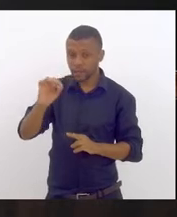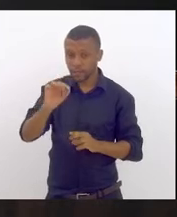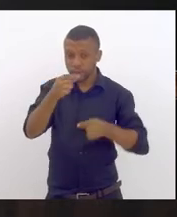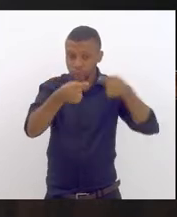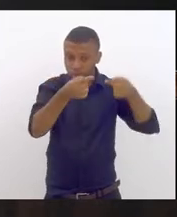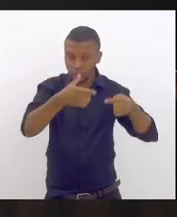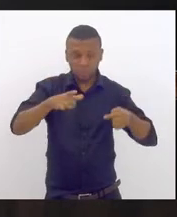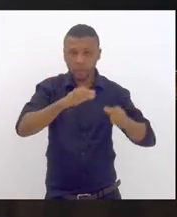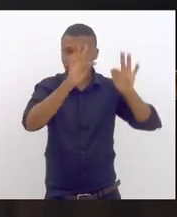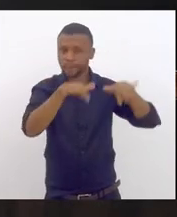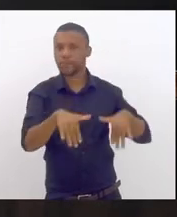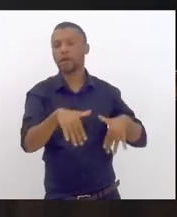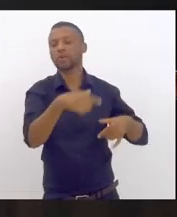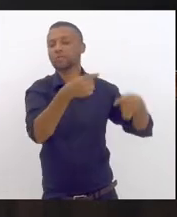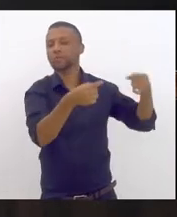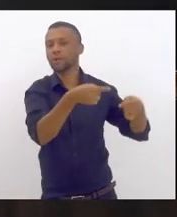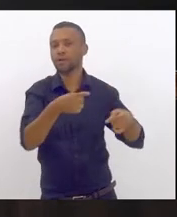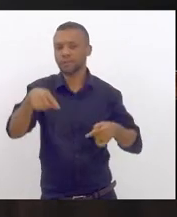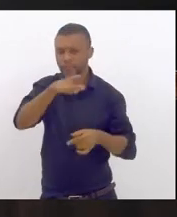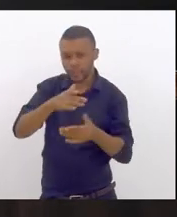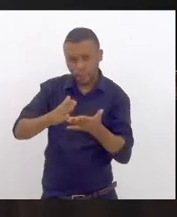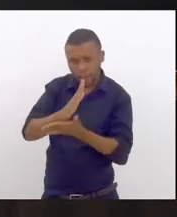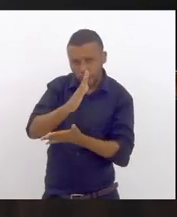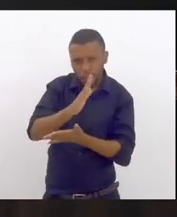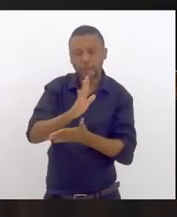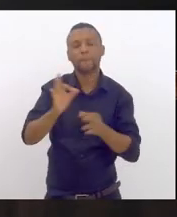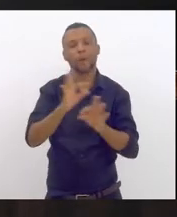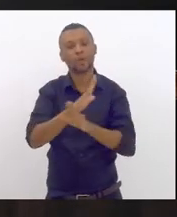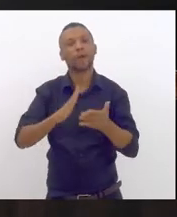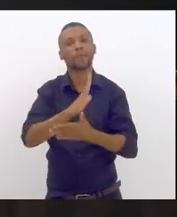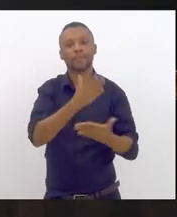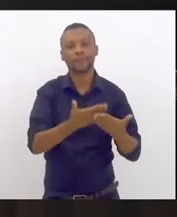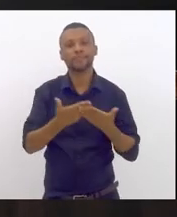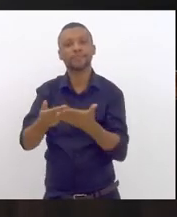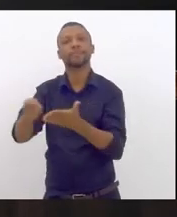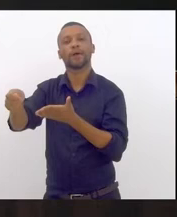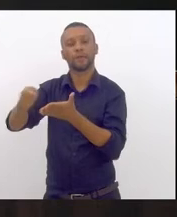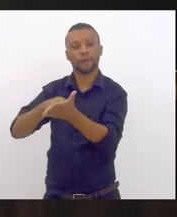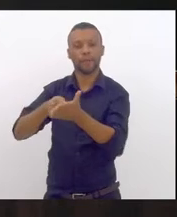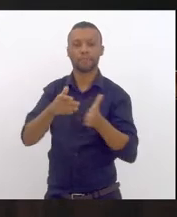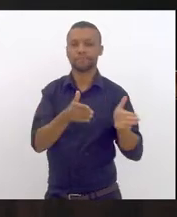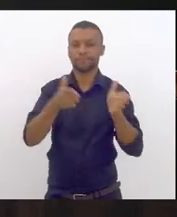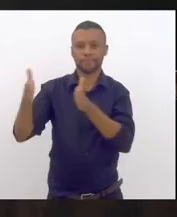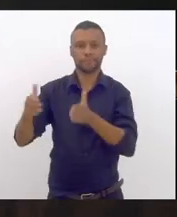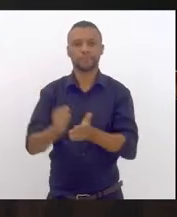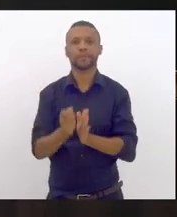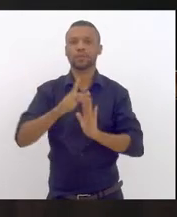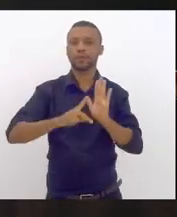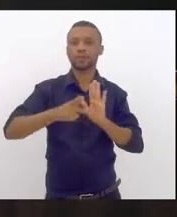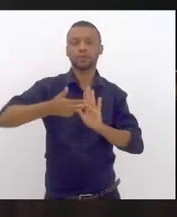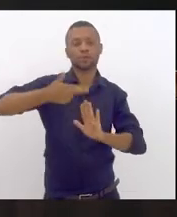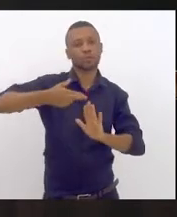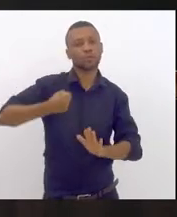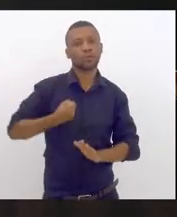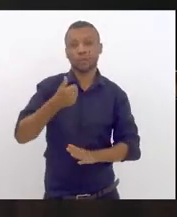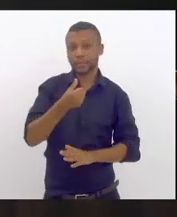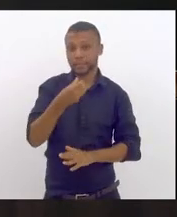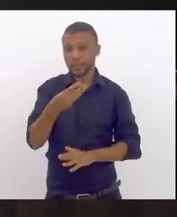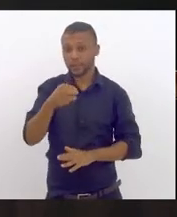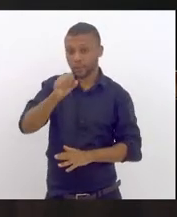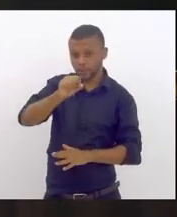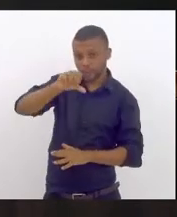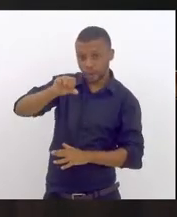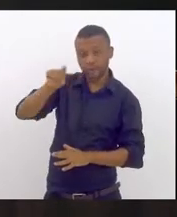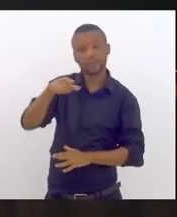discussão e votação. Senhores que aprovam, permaneçam como estão. Aprovado. Vai à promulgação. Projeto de resolução número 1389,